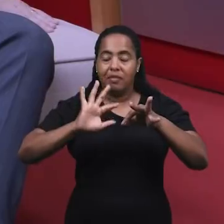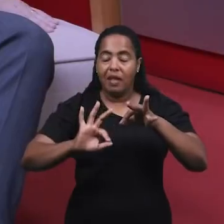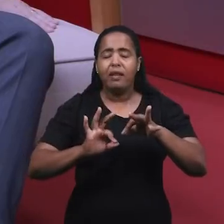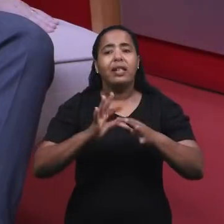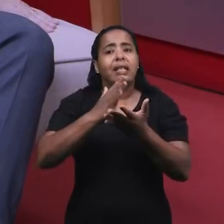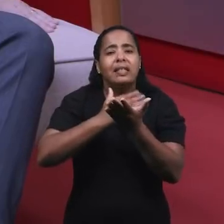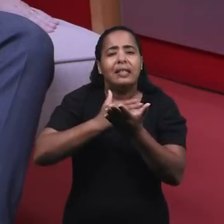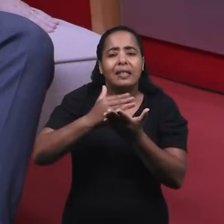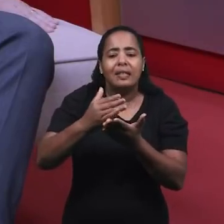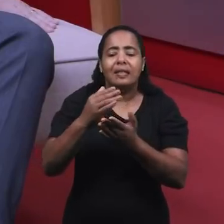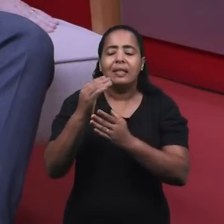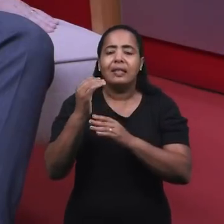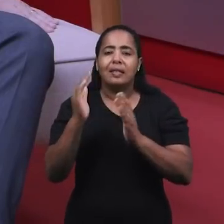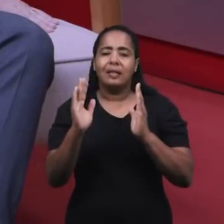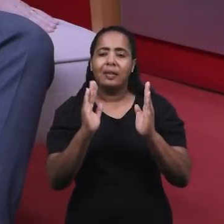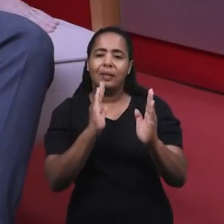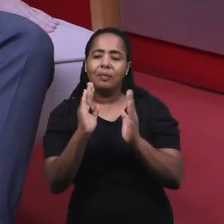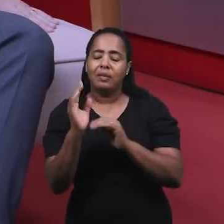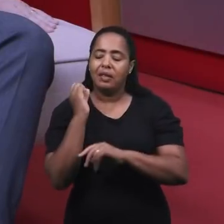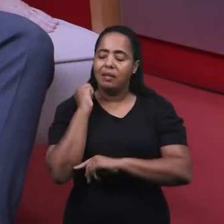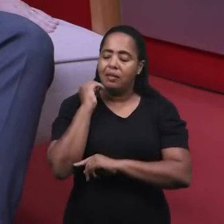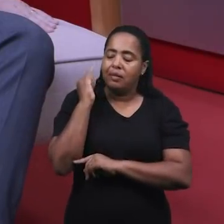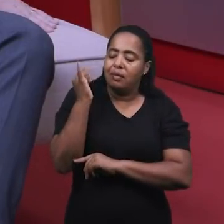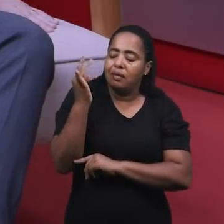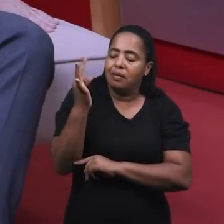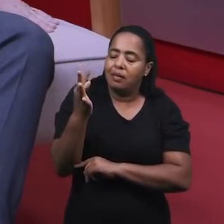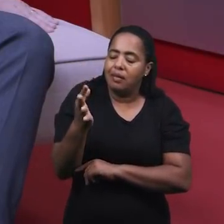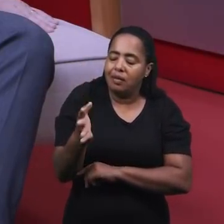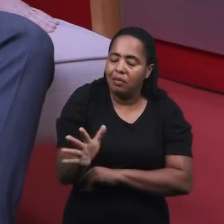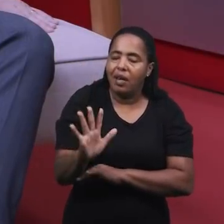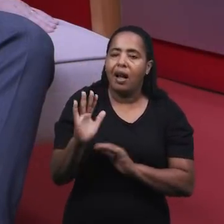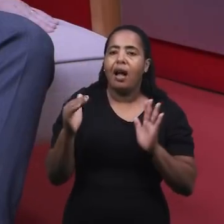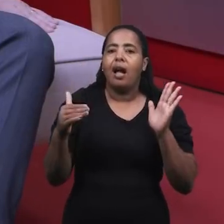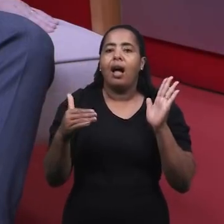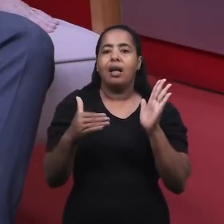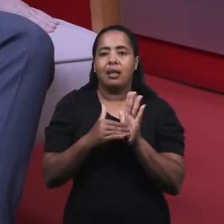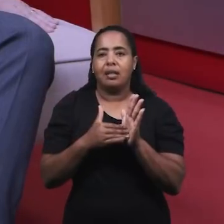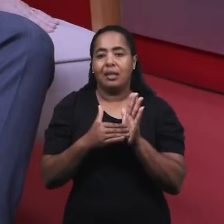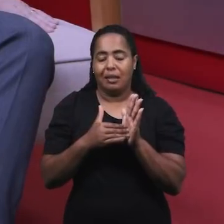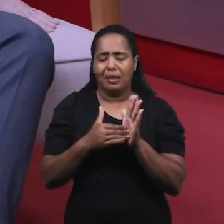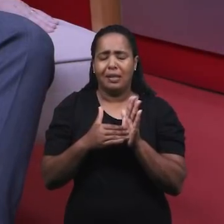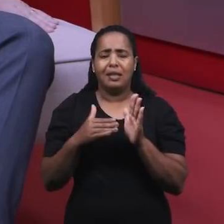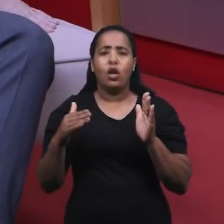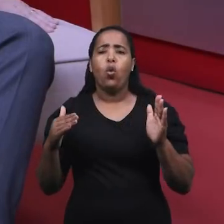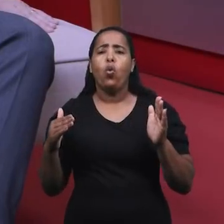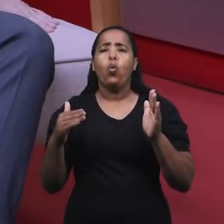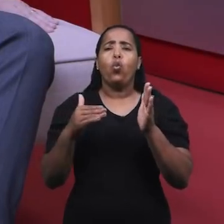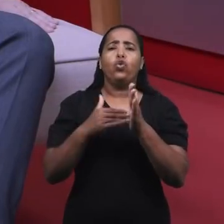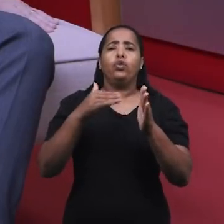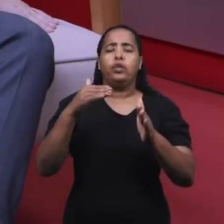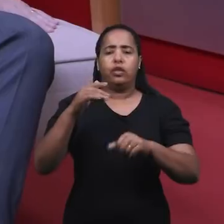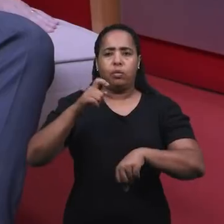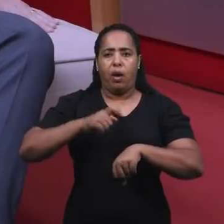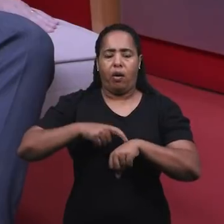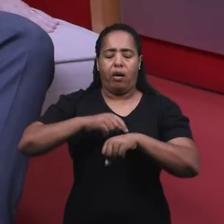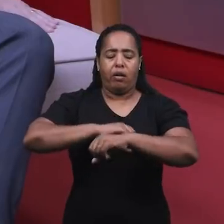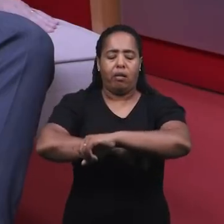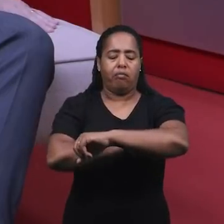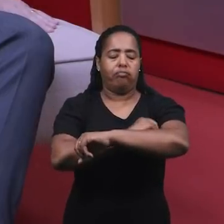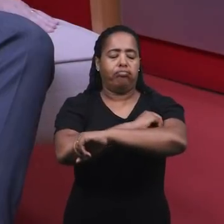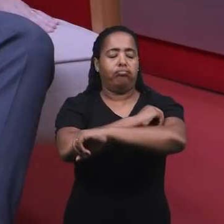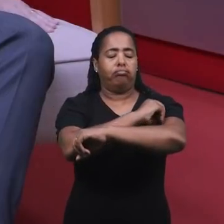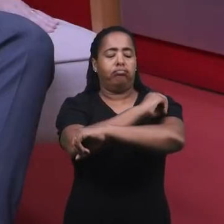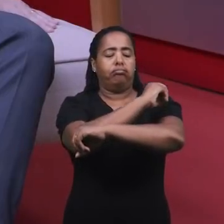pela madrugada, diz a parábola, indo até a última hora. E por qual razão o